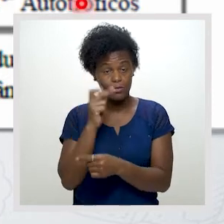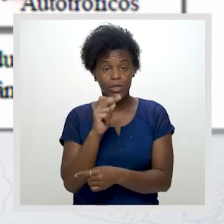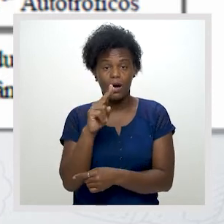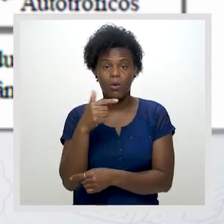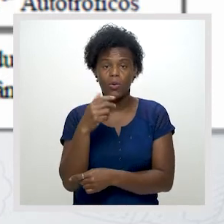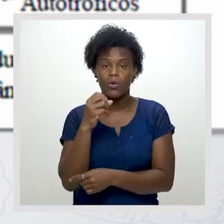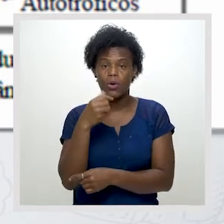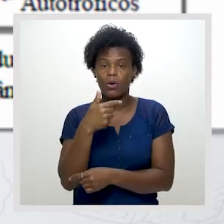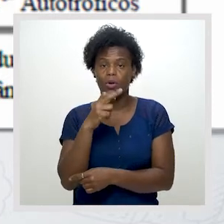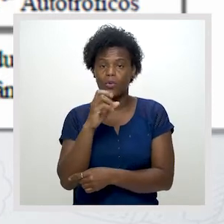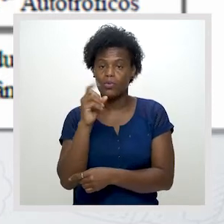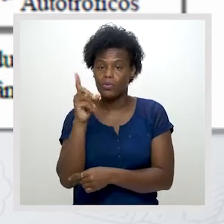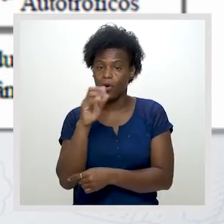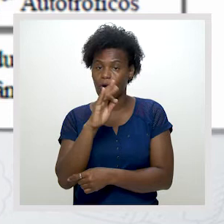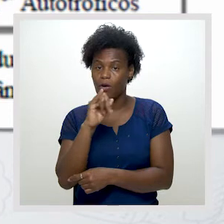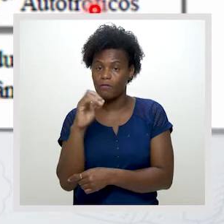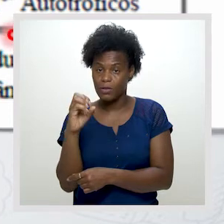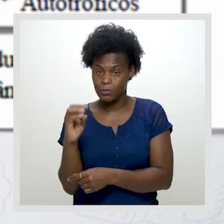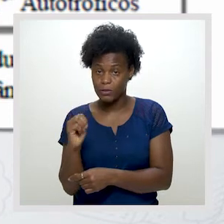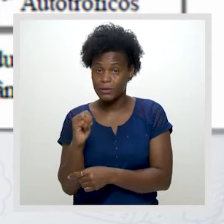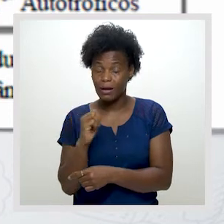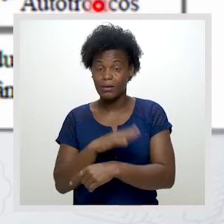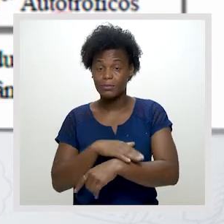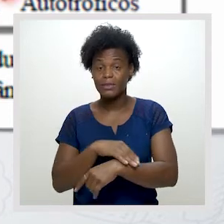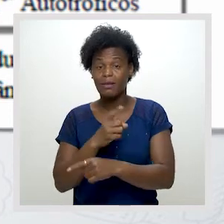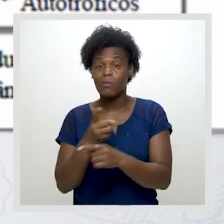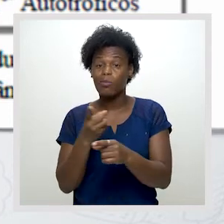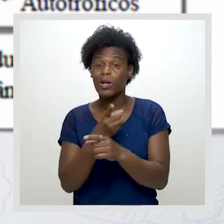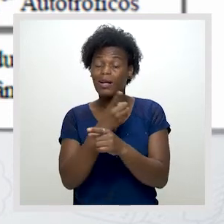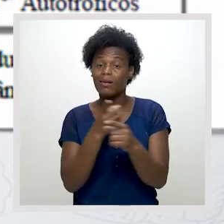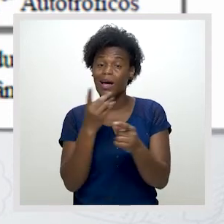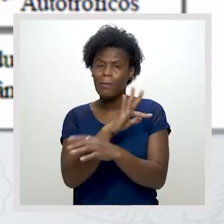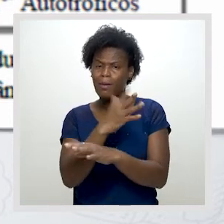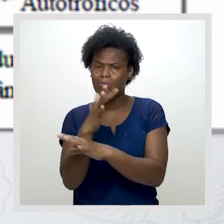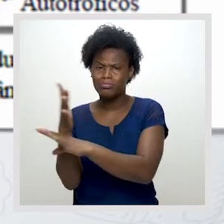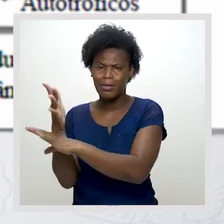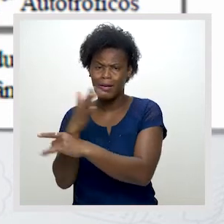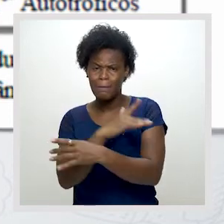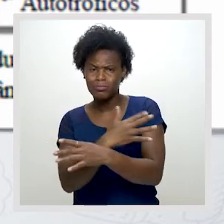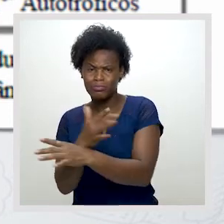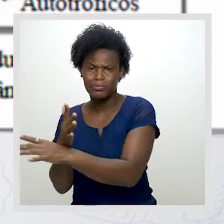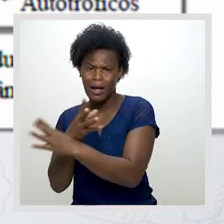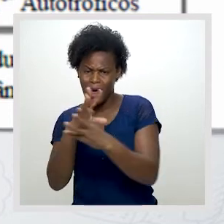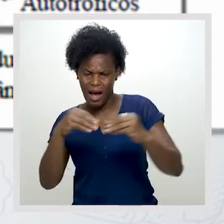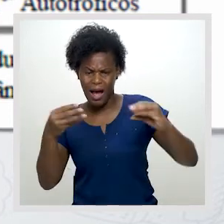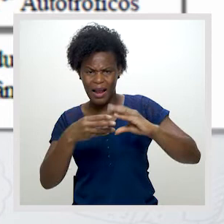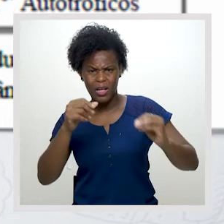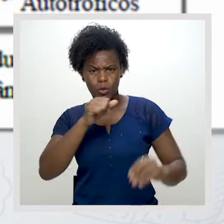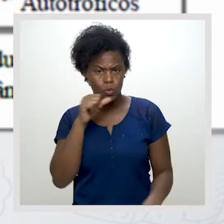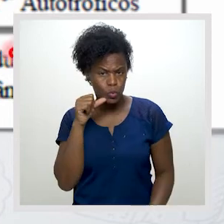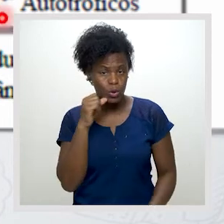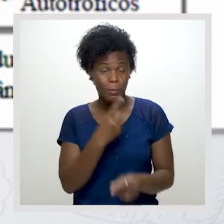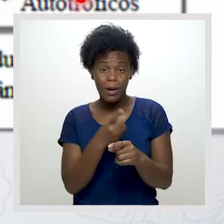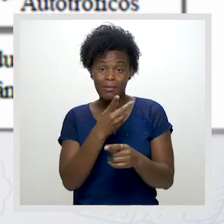responsáveis por quê? Eram algas azuis, eram responsáveis por quê? Por absorção